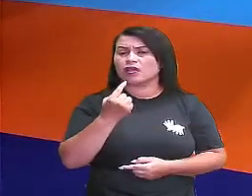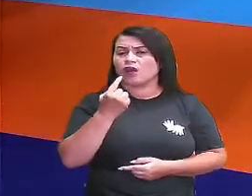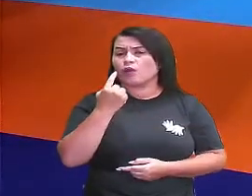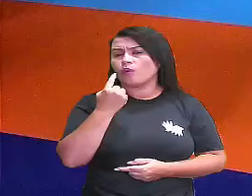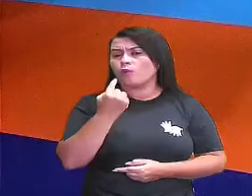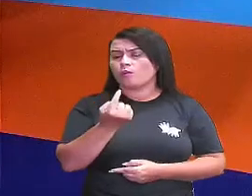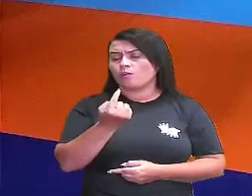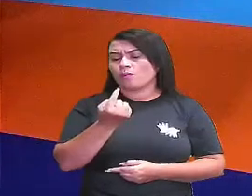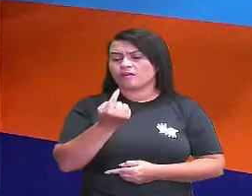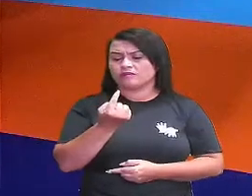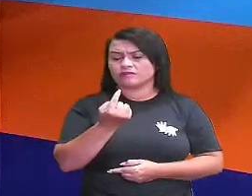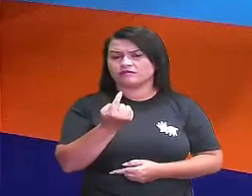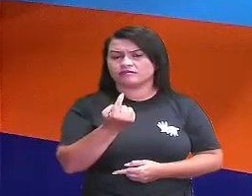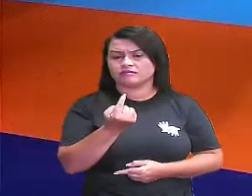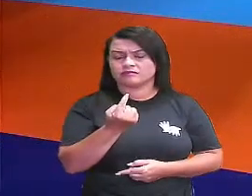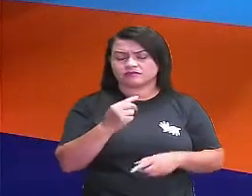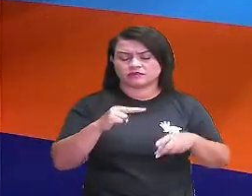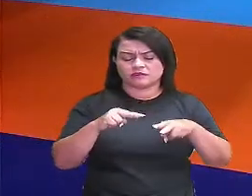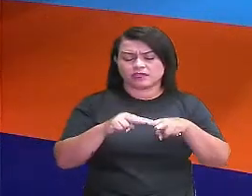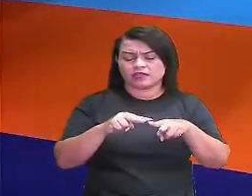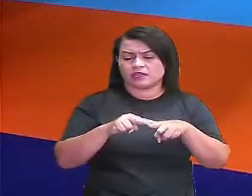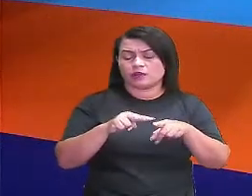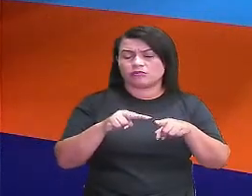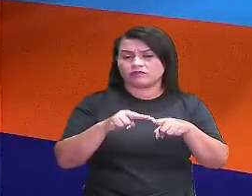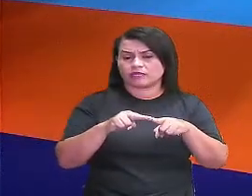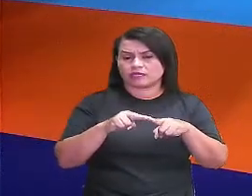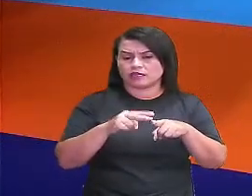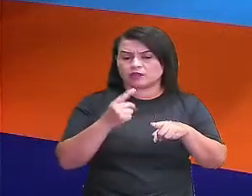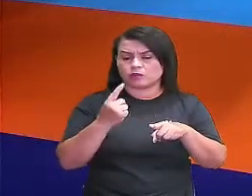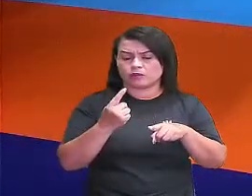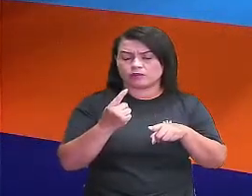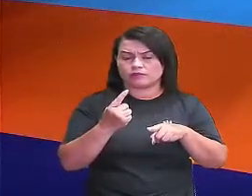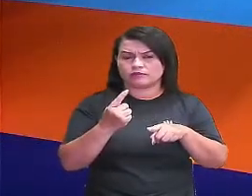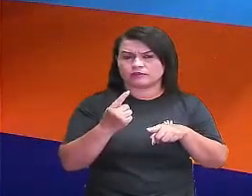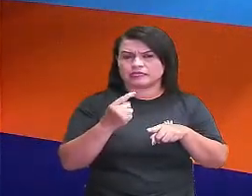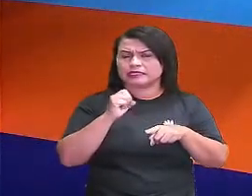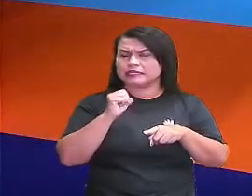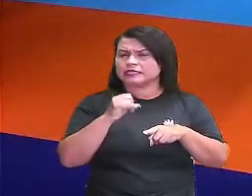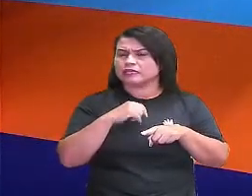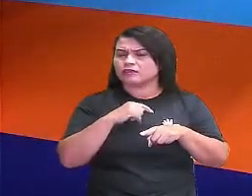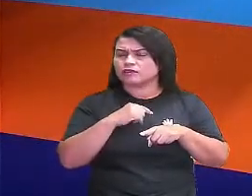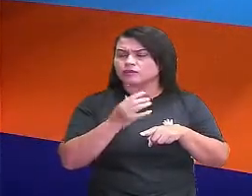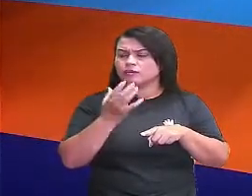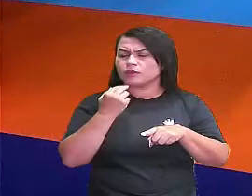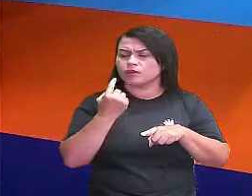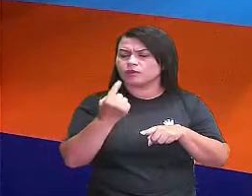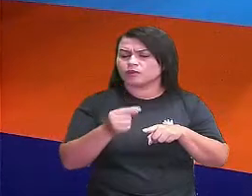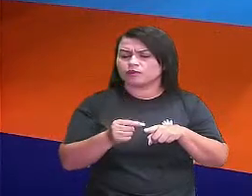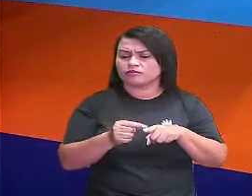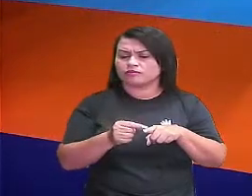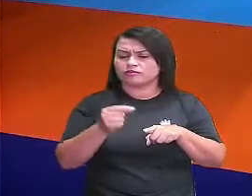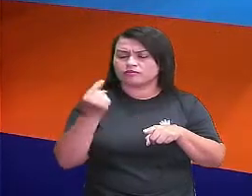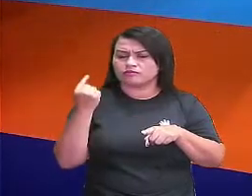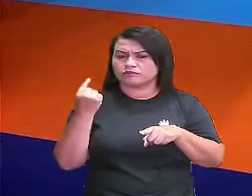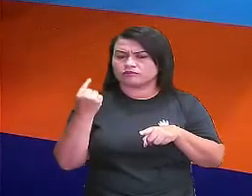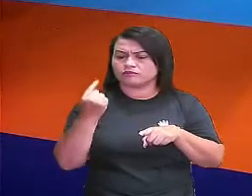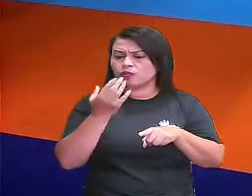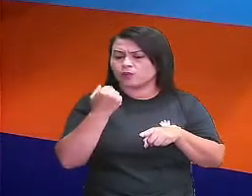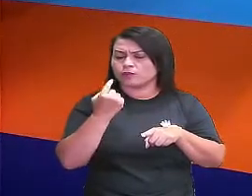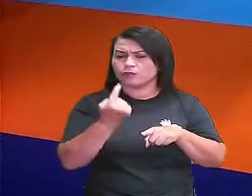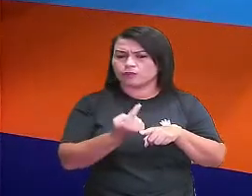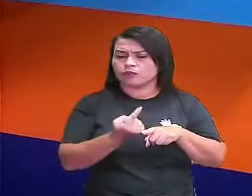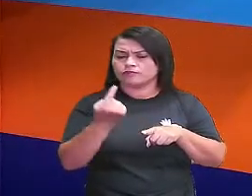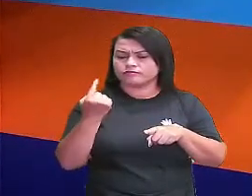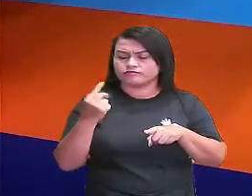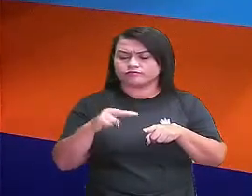pizza. Vou falar um pouquinho diferente. Se eu tivesse comido se eu tivesse comido essa